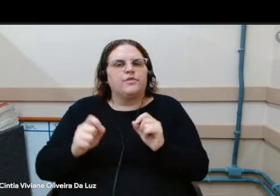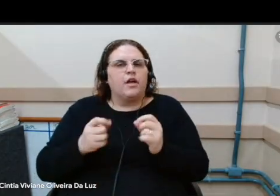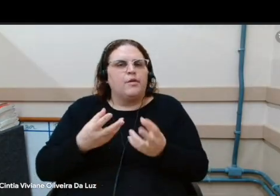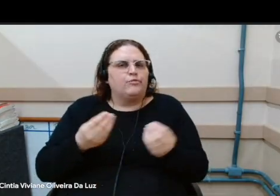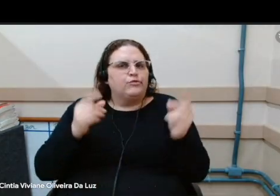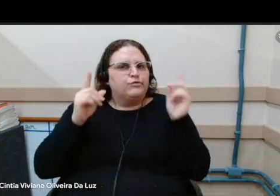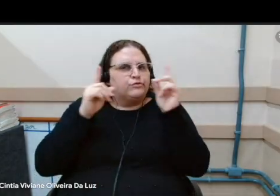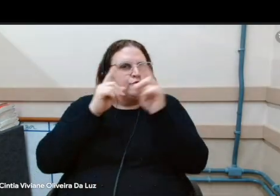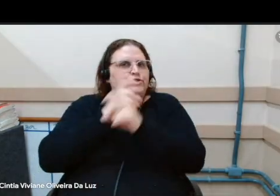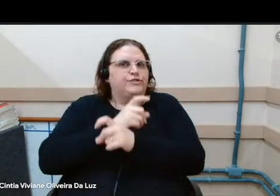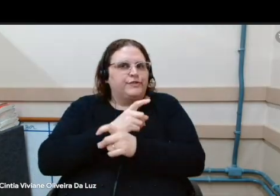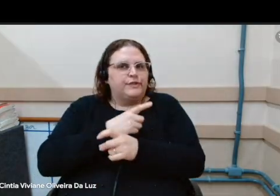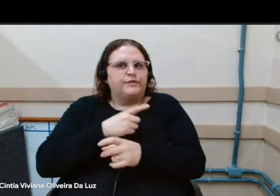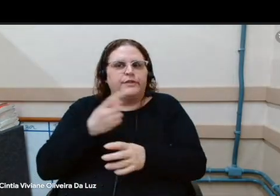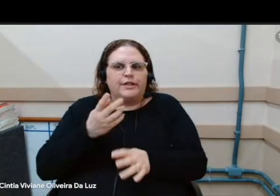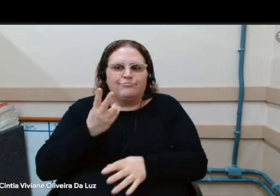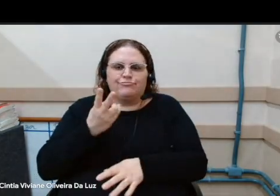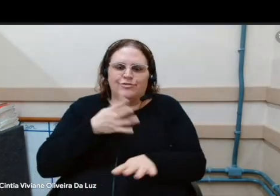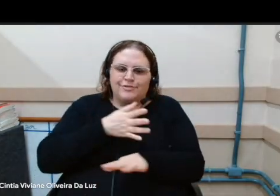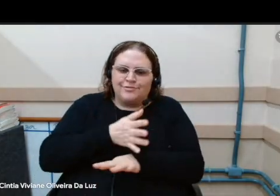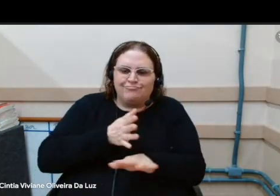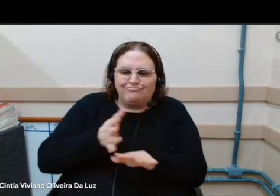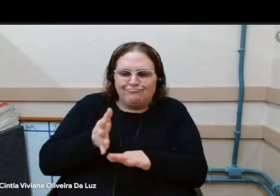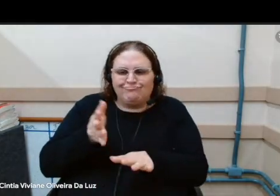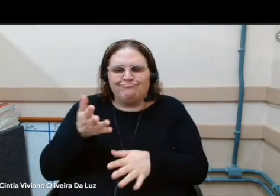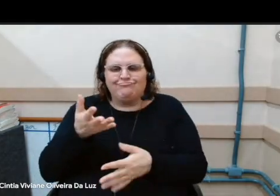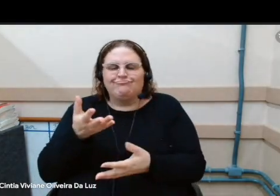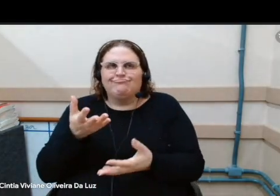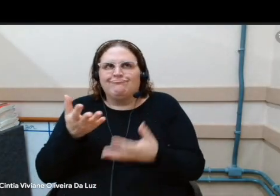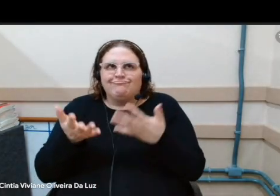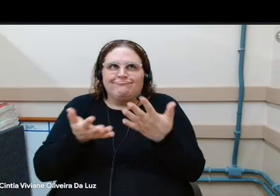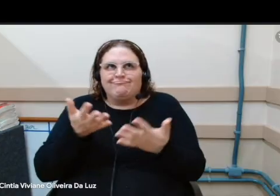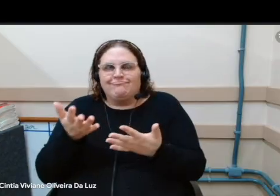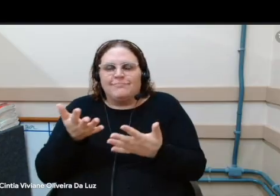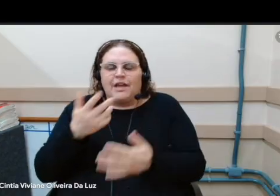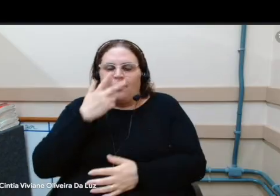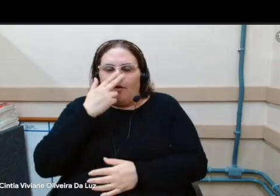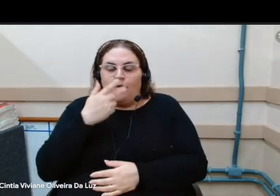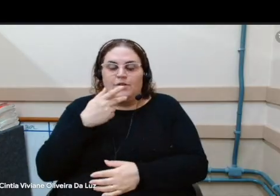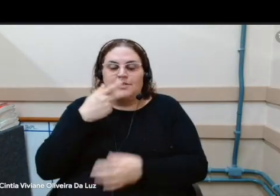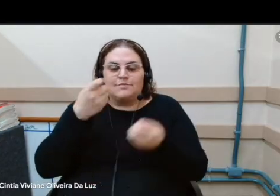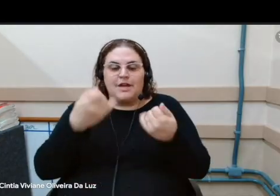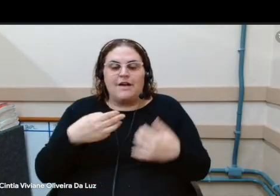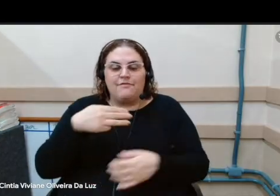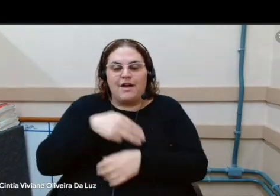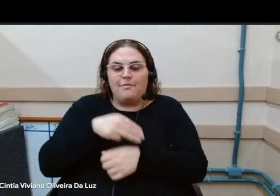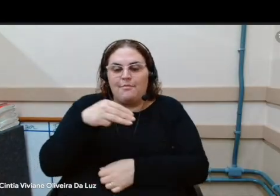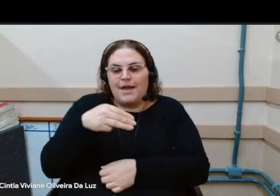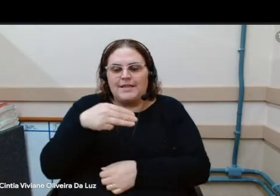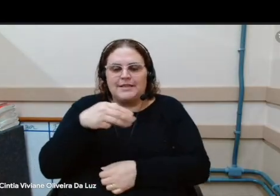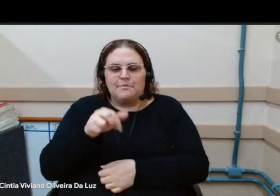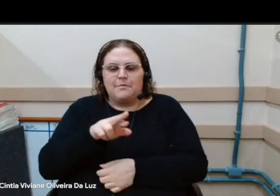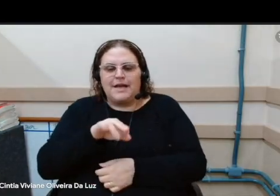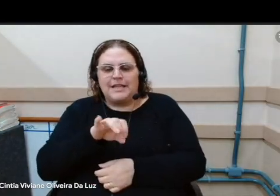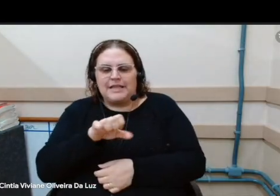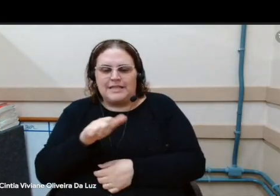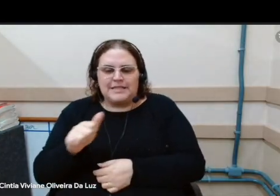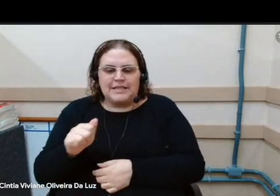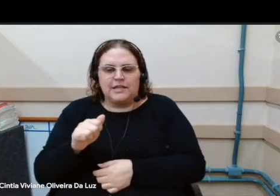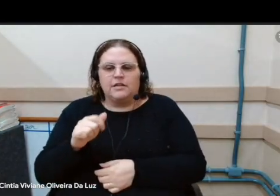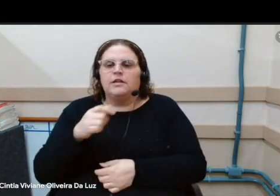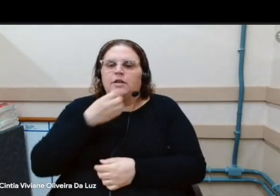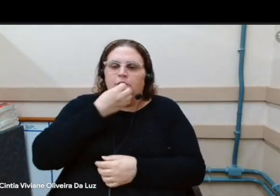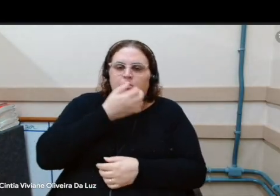ambíguo isso né Como dizia a mestra Marisa para o bem e para o mal né a gente tem